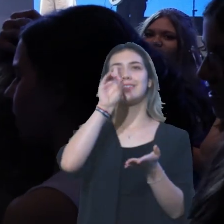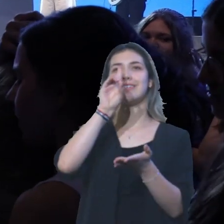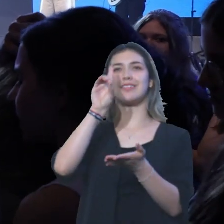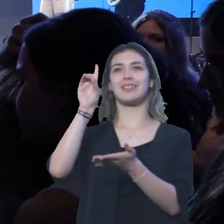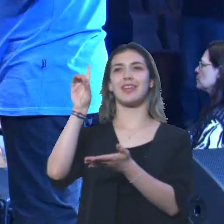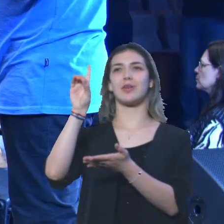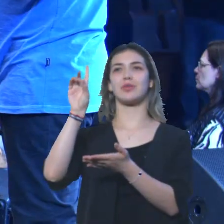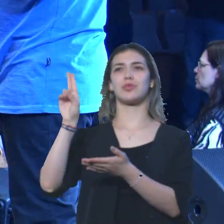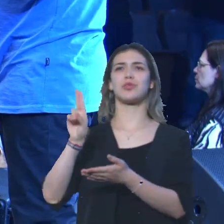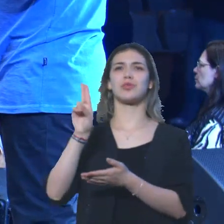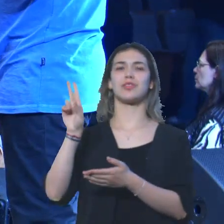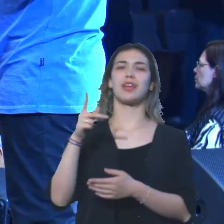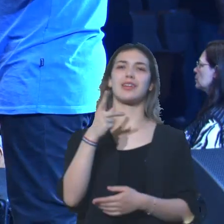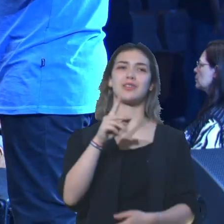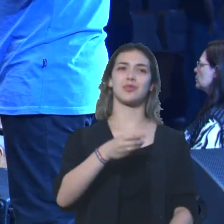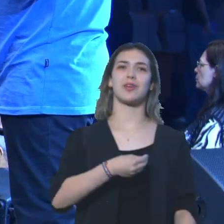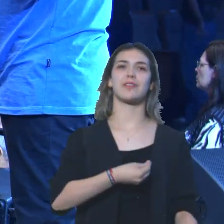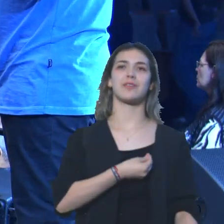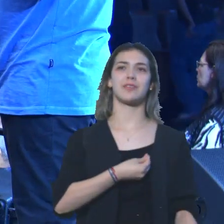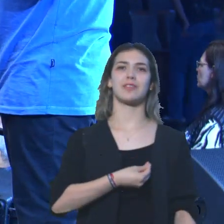diferente.